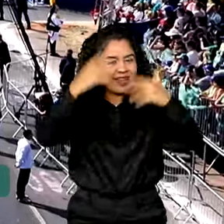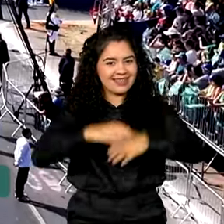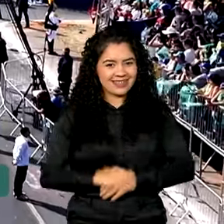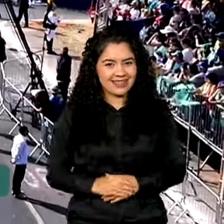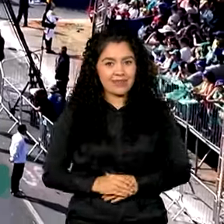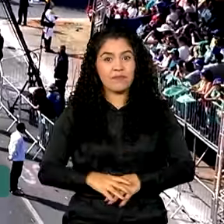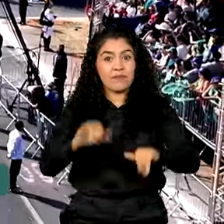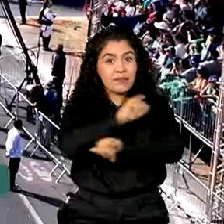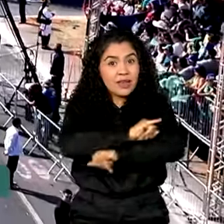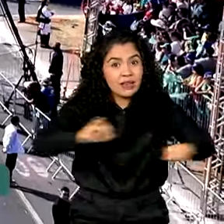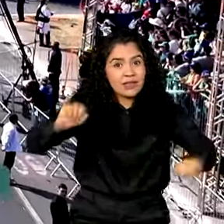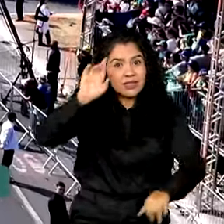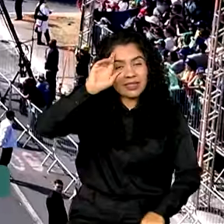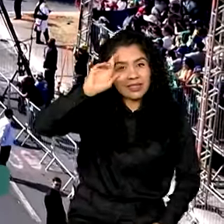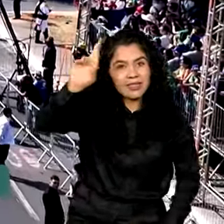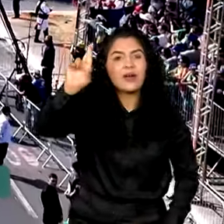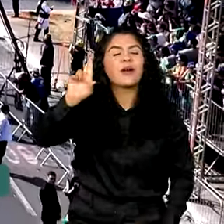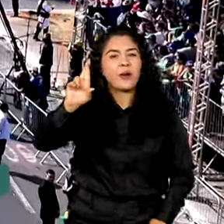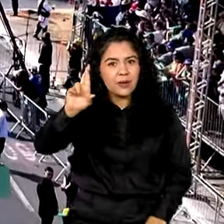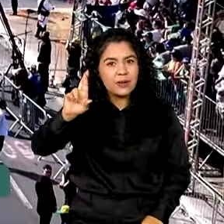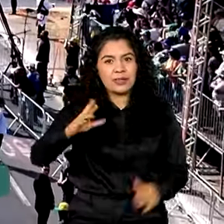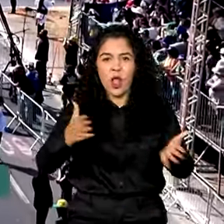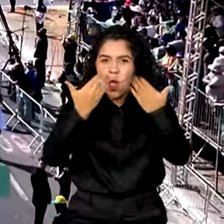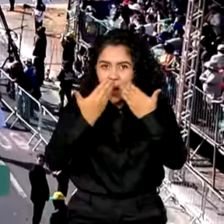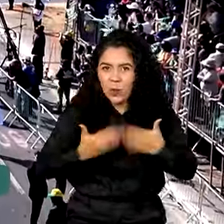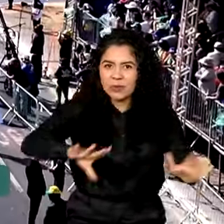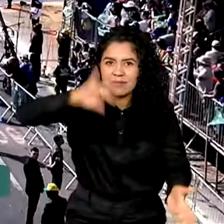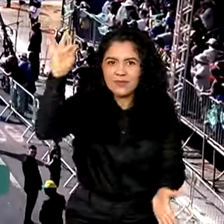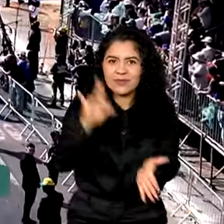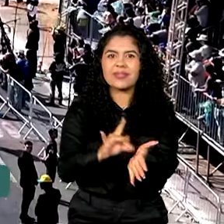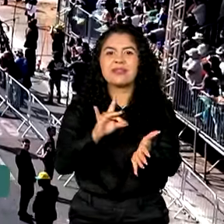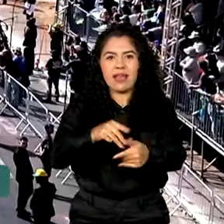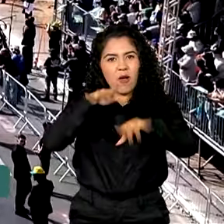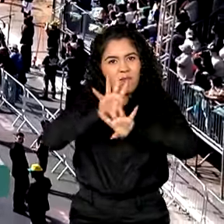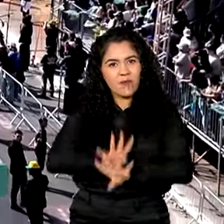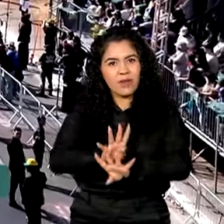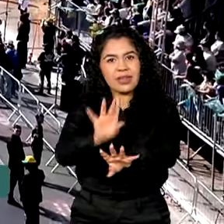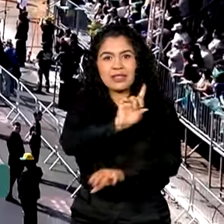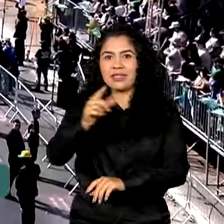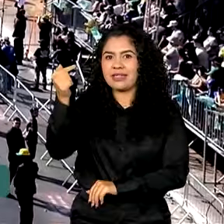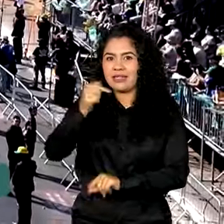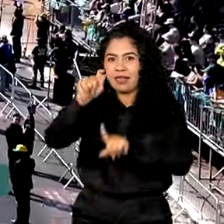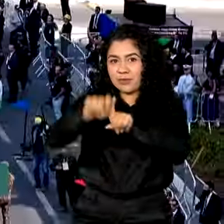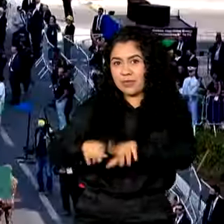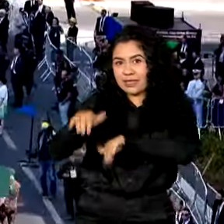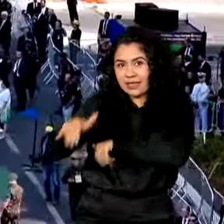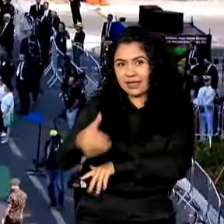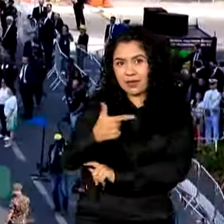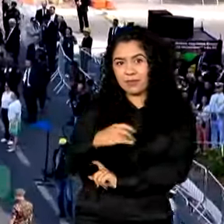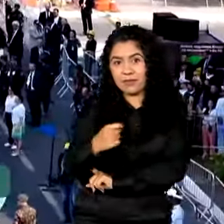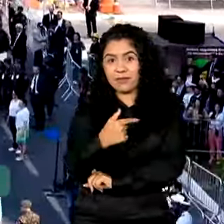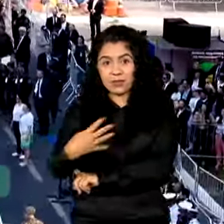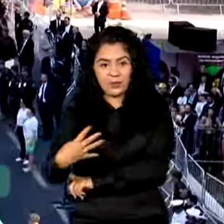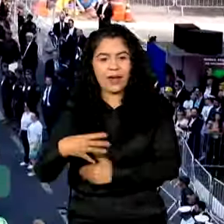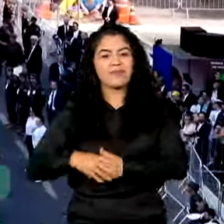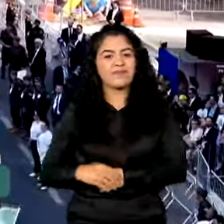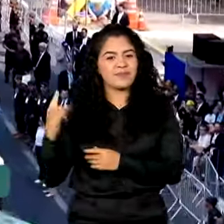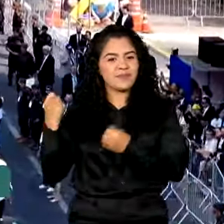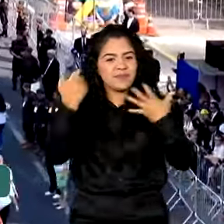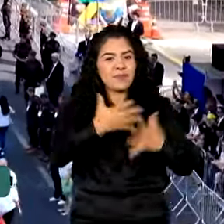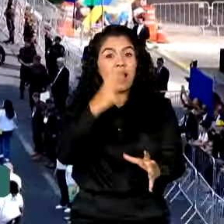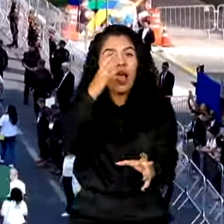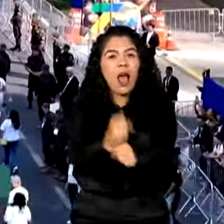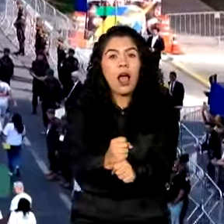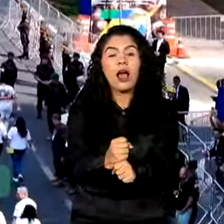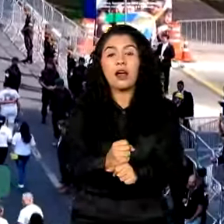e senhores, tem início o desfile cívico-militar de 7 de setembro de 2024. Por aqui, desfilaram